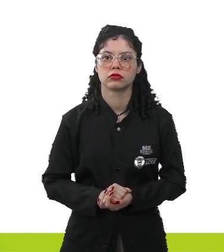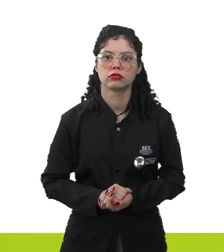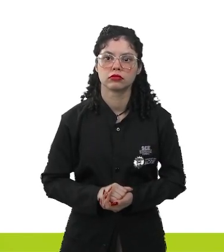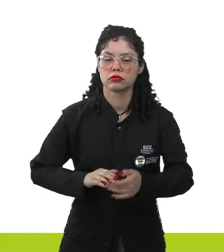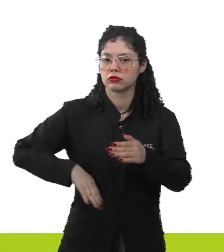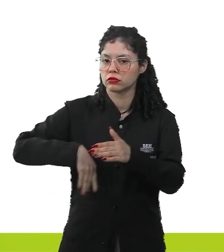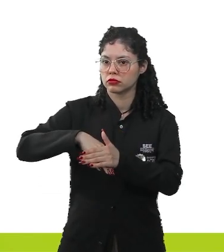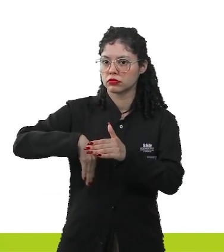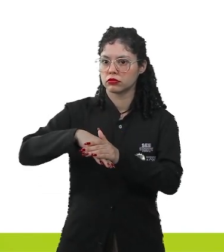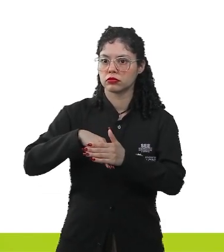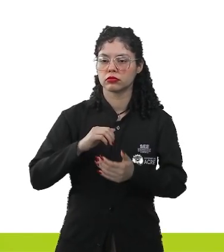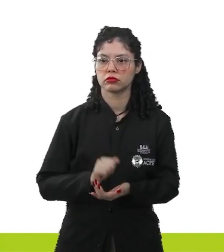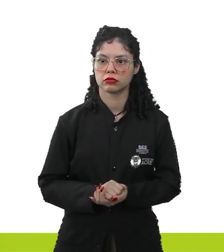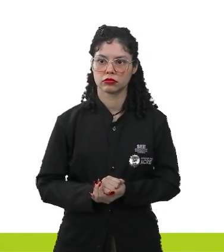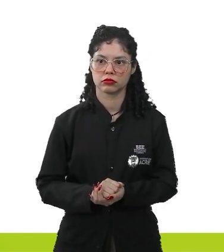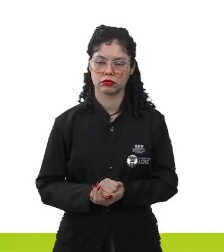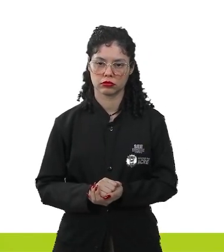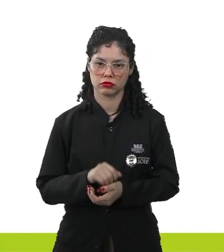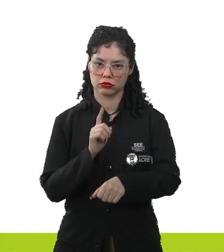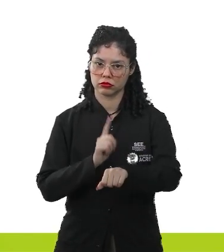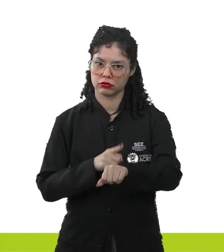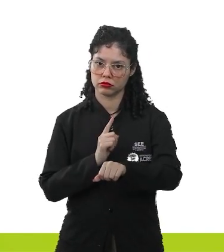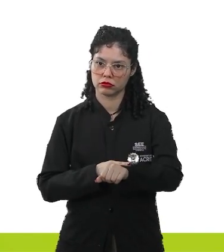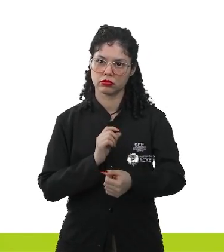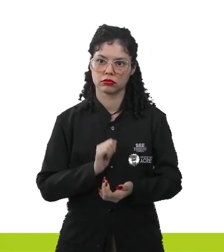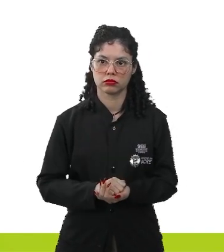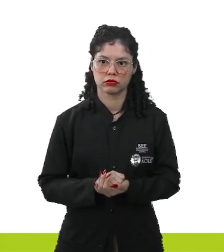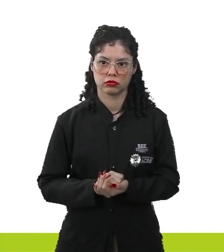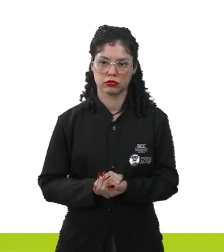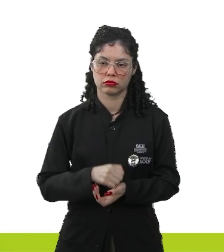Joga futebol por meia hora,